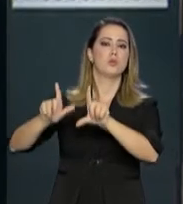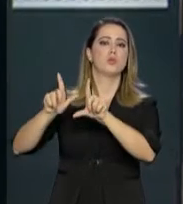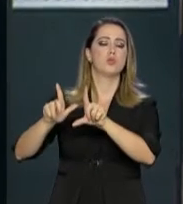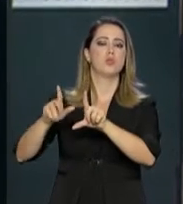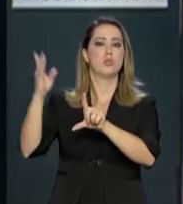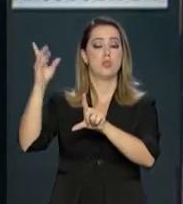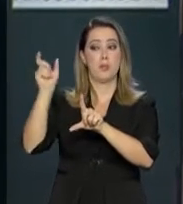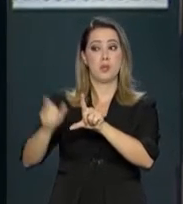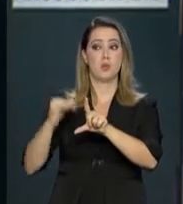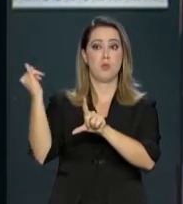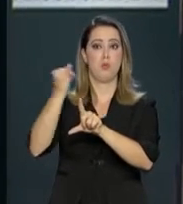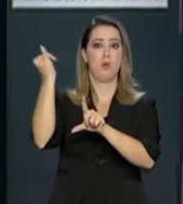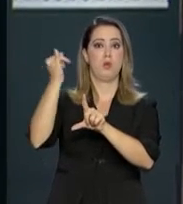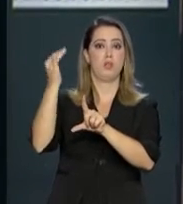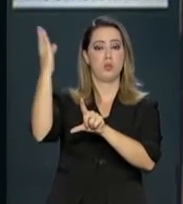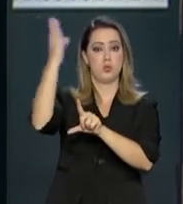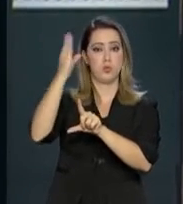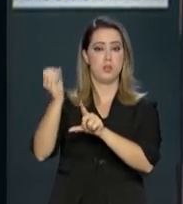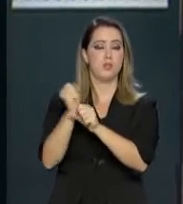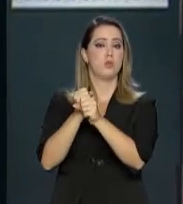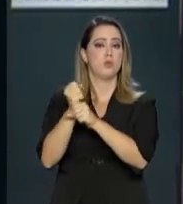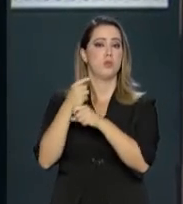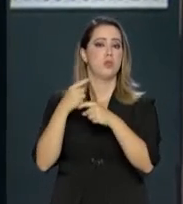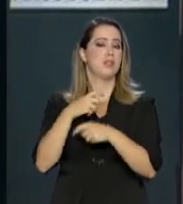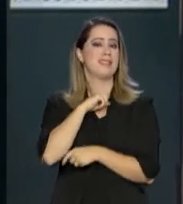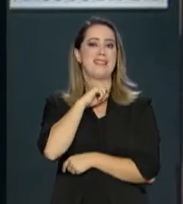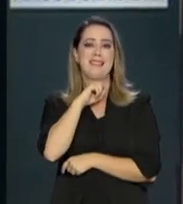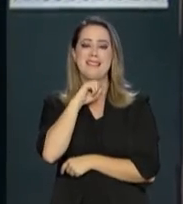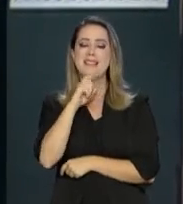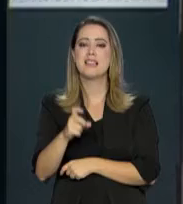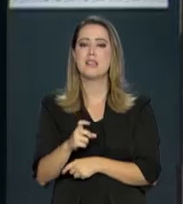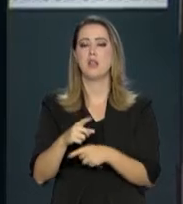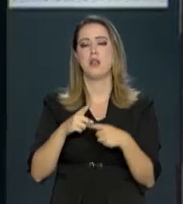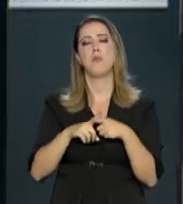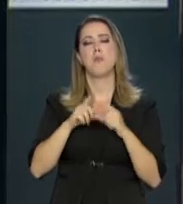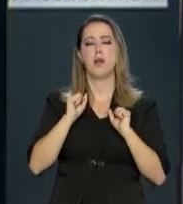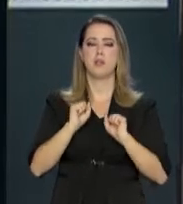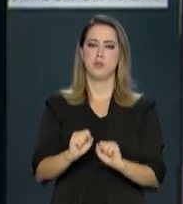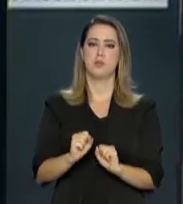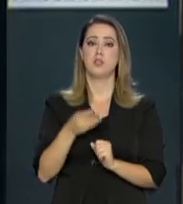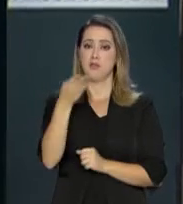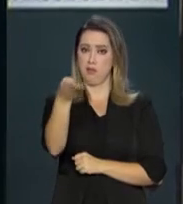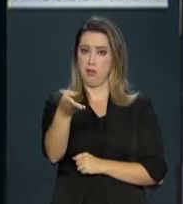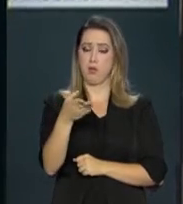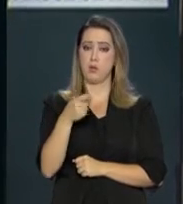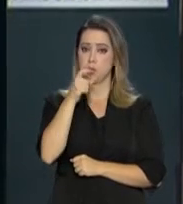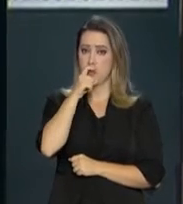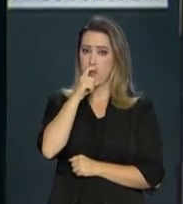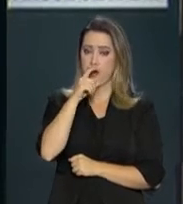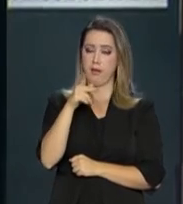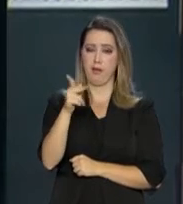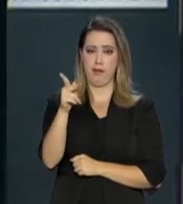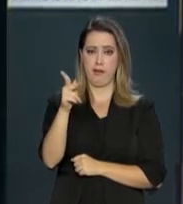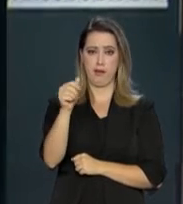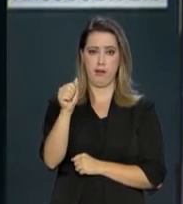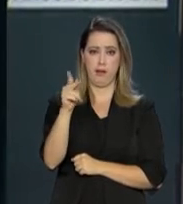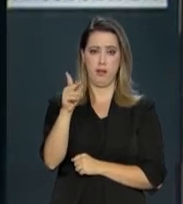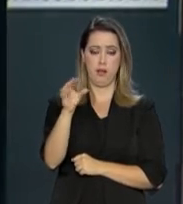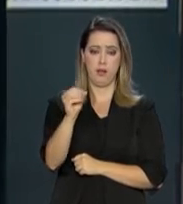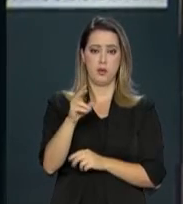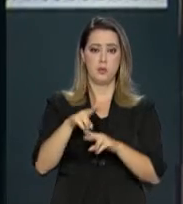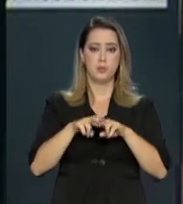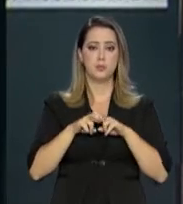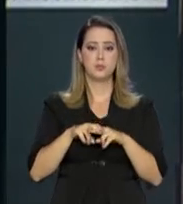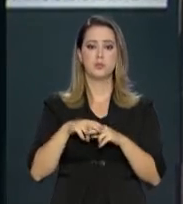ano a ninguém. Gostaria de concedê-lo, Caco, ao seu pai, como brasileiro do